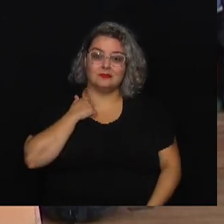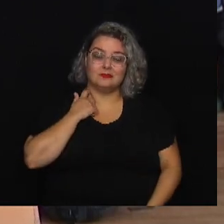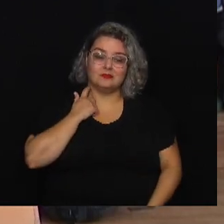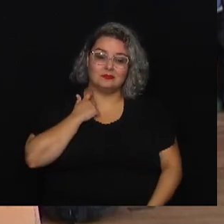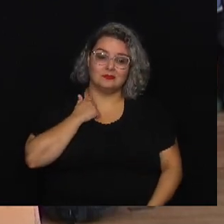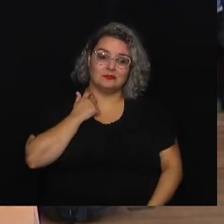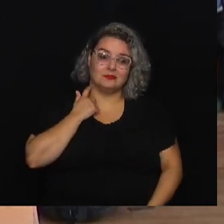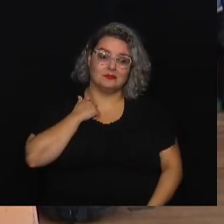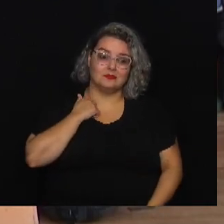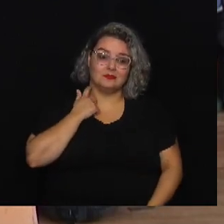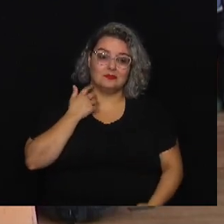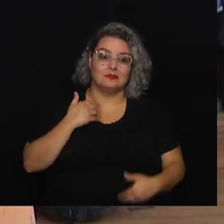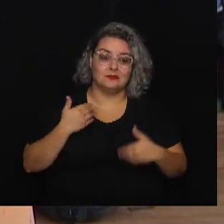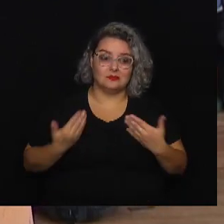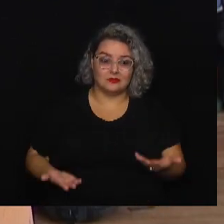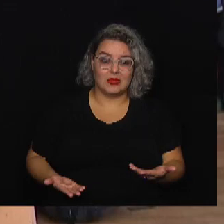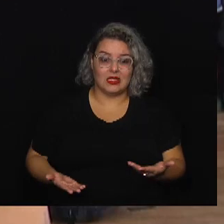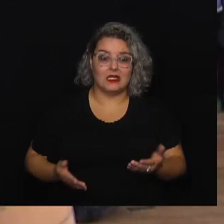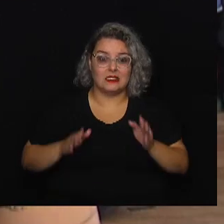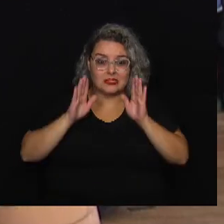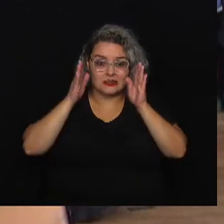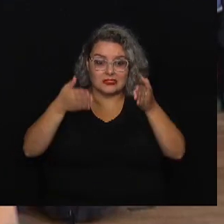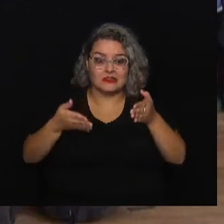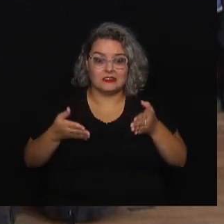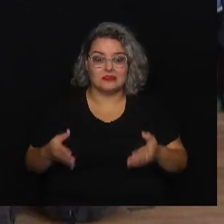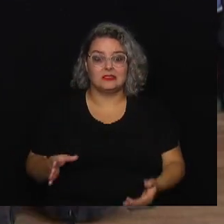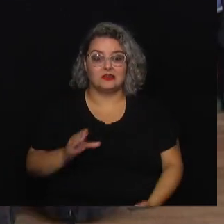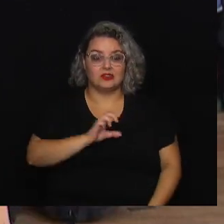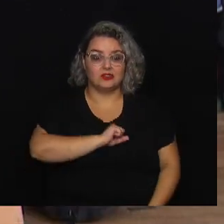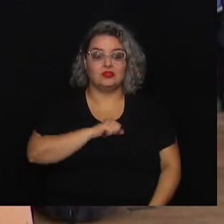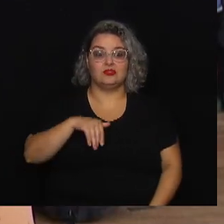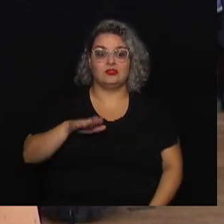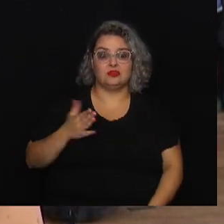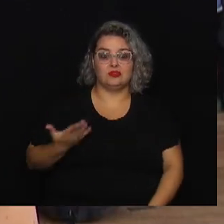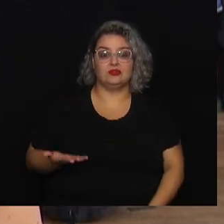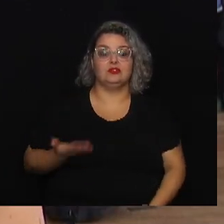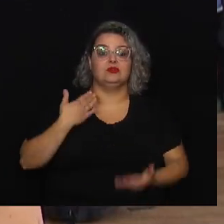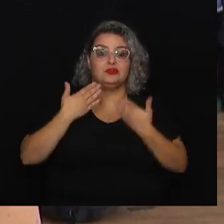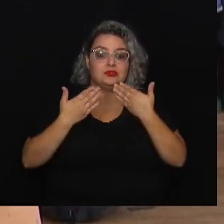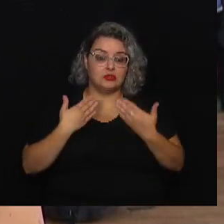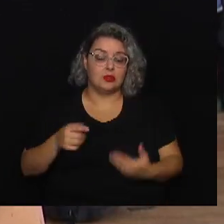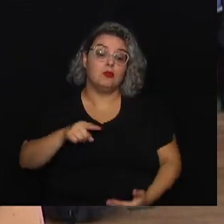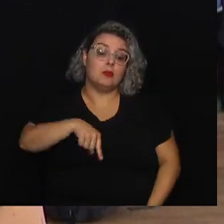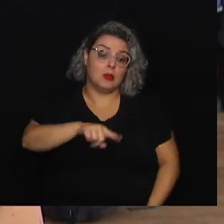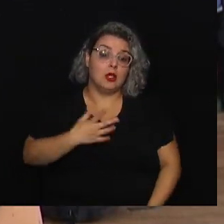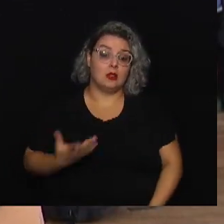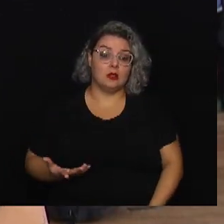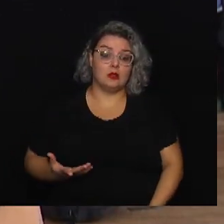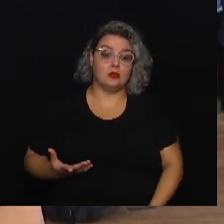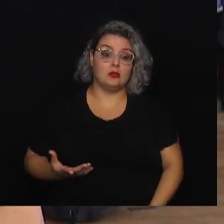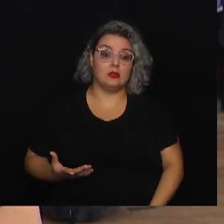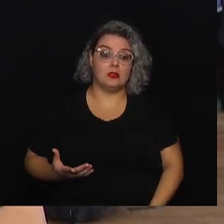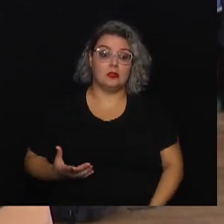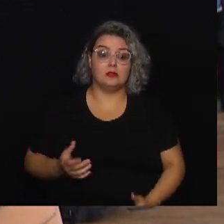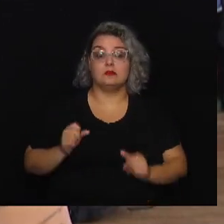mas a tendência dos alunos foi gostar mais, né? Nas conversas com eles tendem a gostar mais